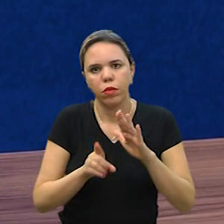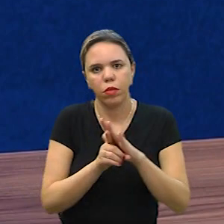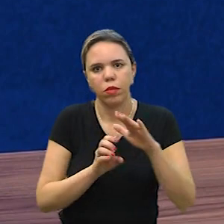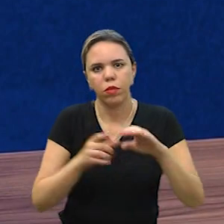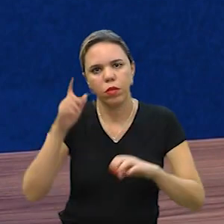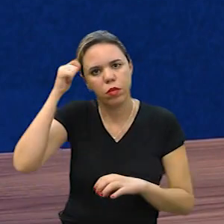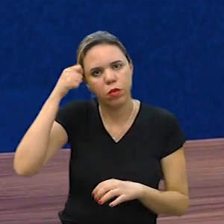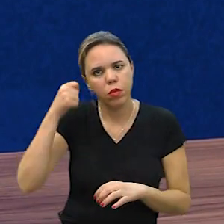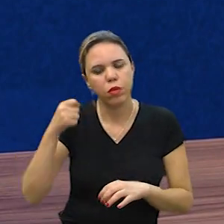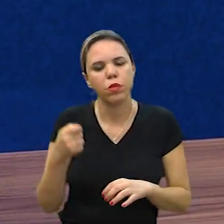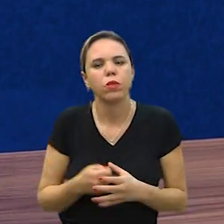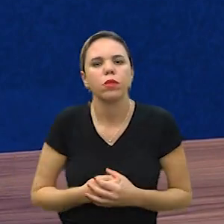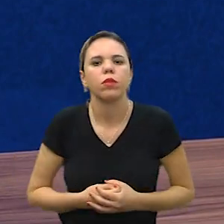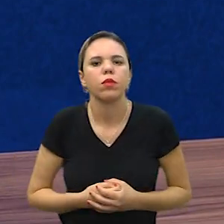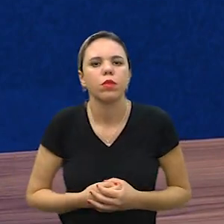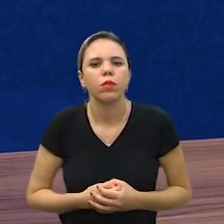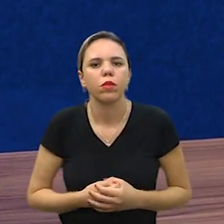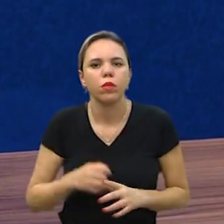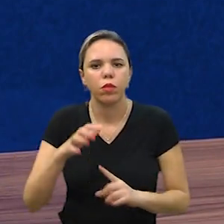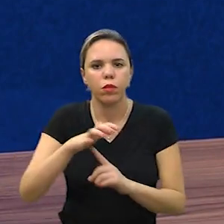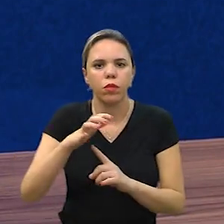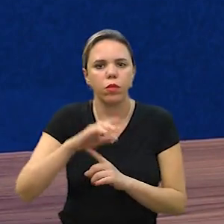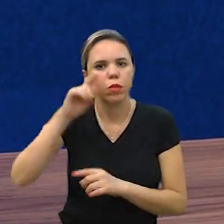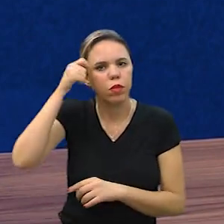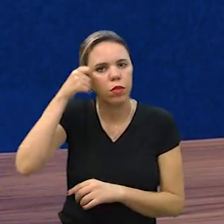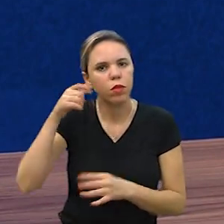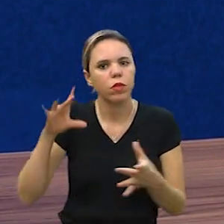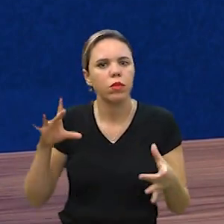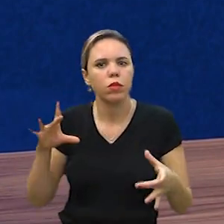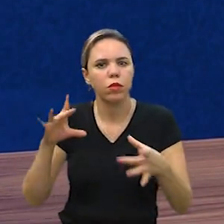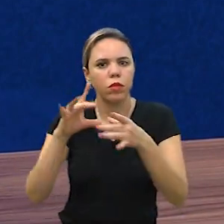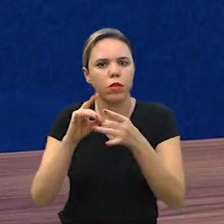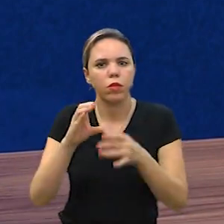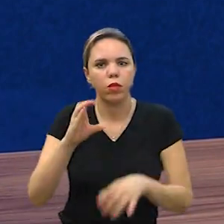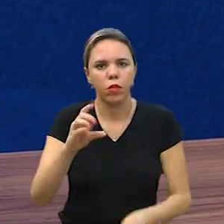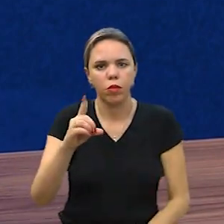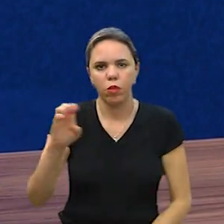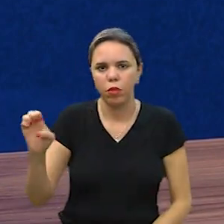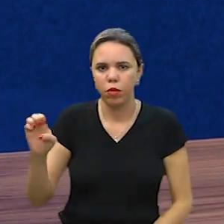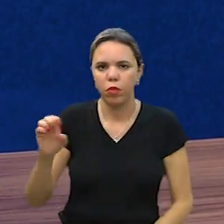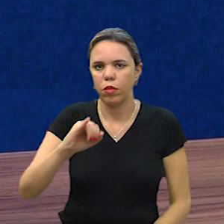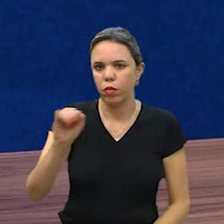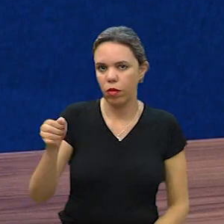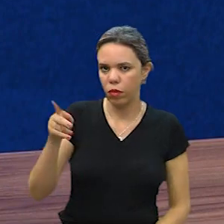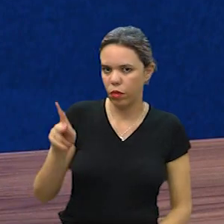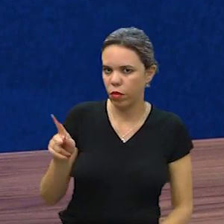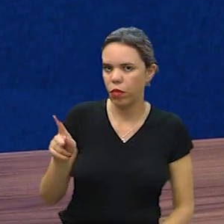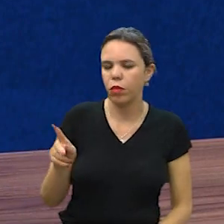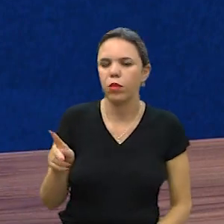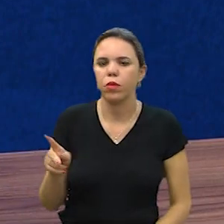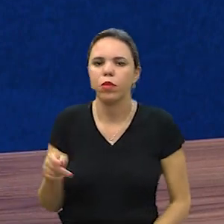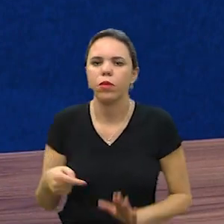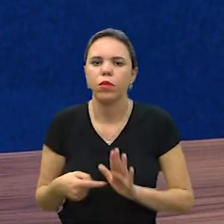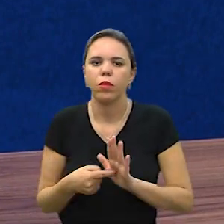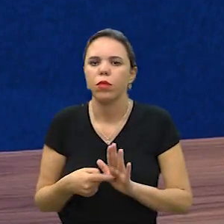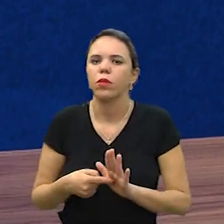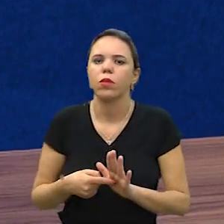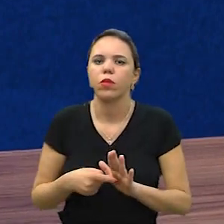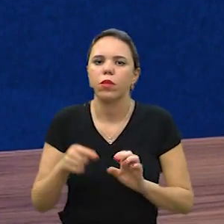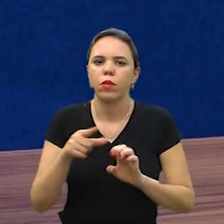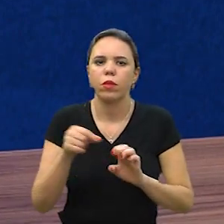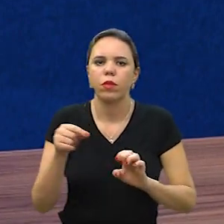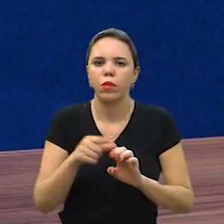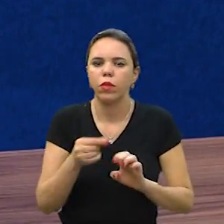de empresários negros Preta Hub da Feira Preta, em parceria com o Plano CDE e o JP Morgan, aponta